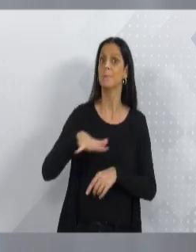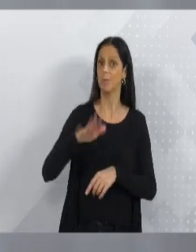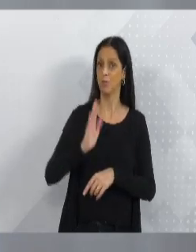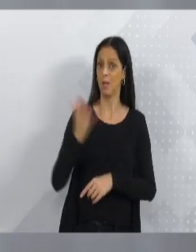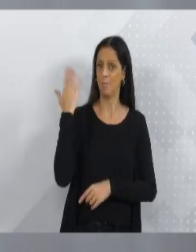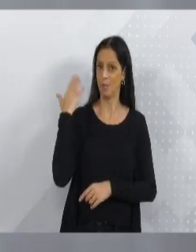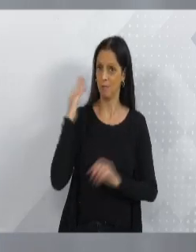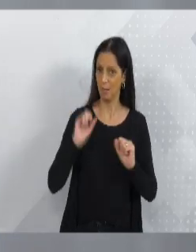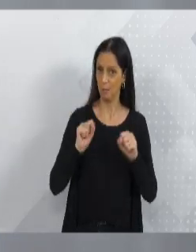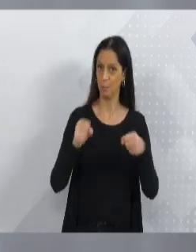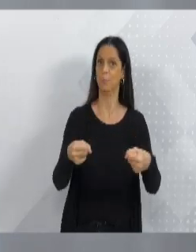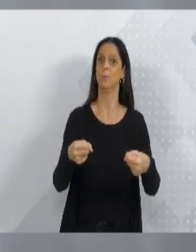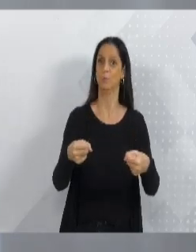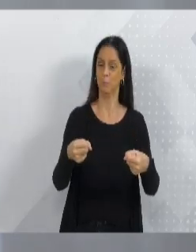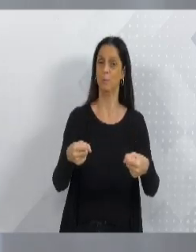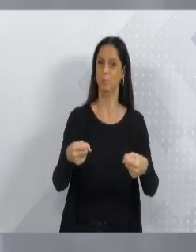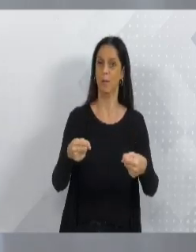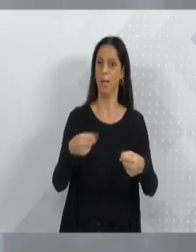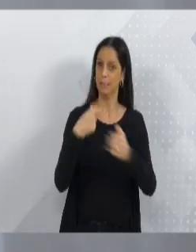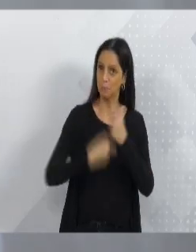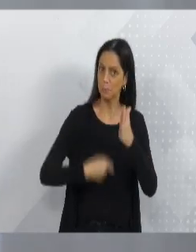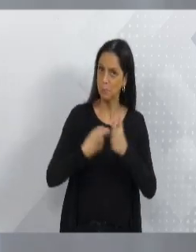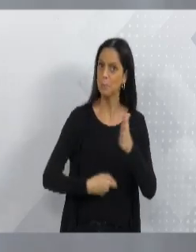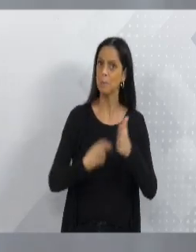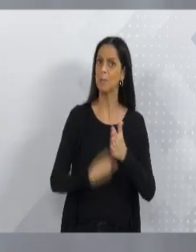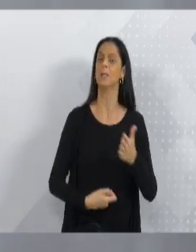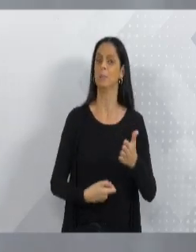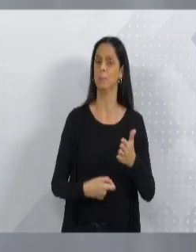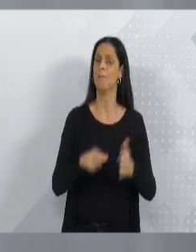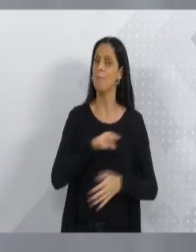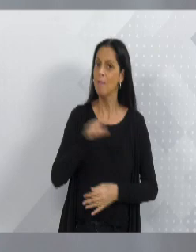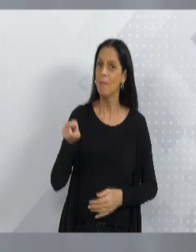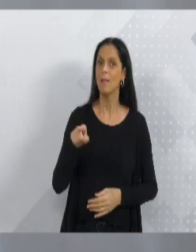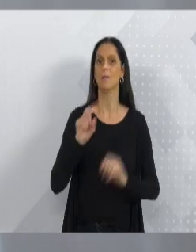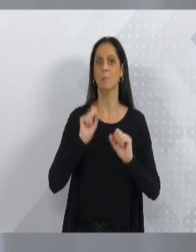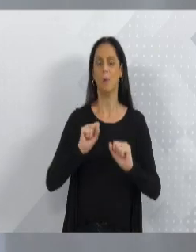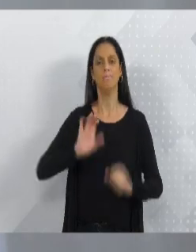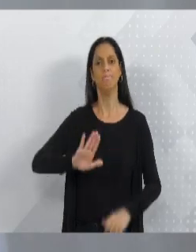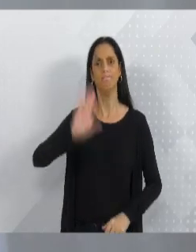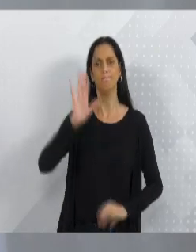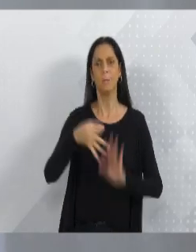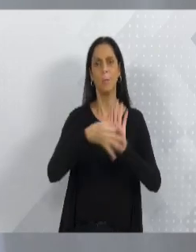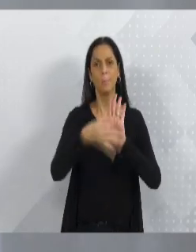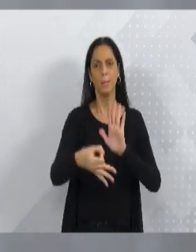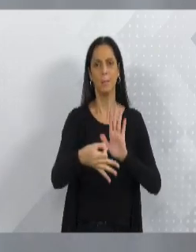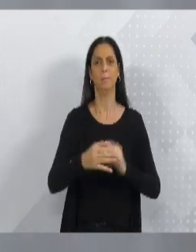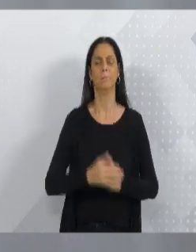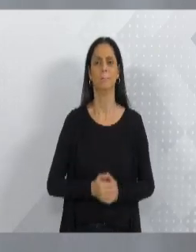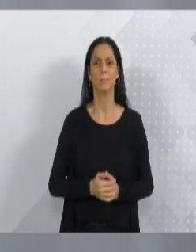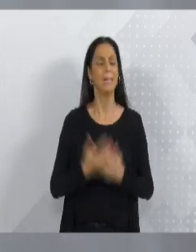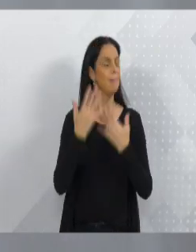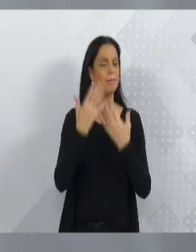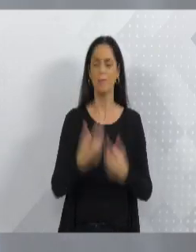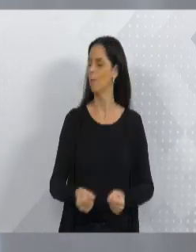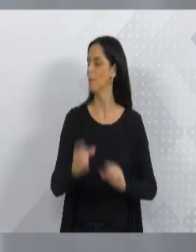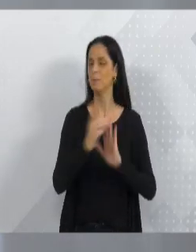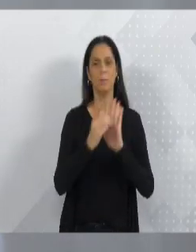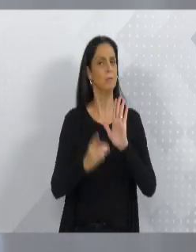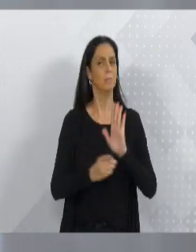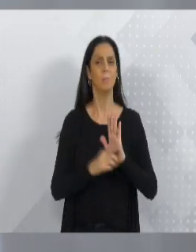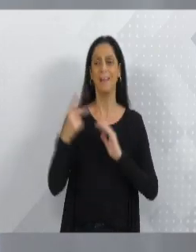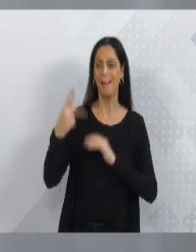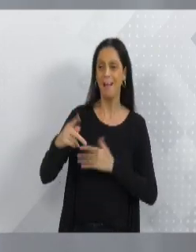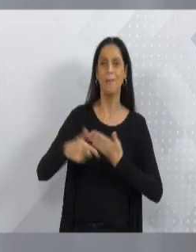levantaram a bandeira e levantaram a causa, que eles se manifestem, que eles derrubem esse decreto, que eles façam a